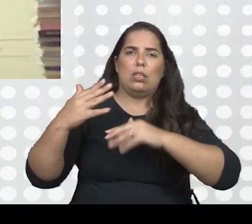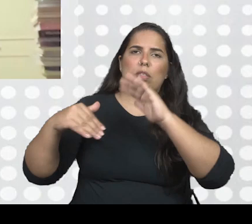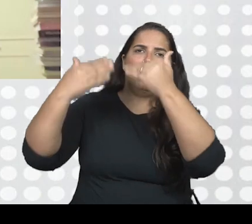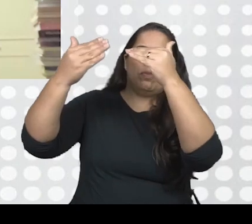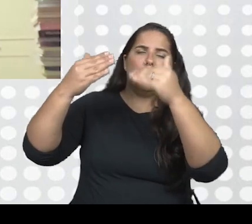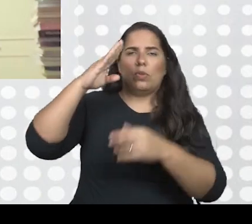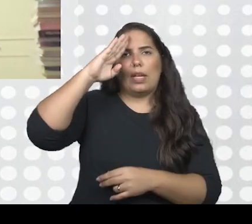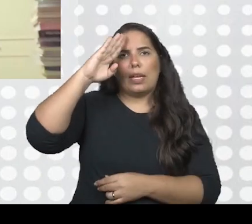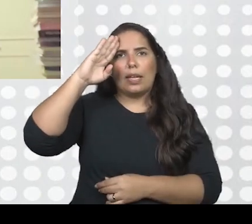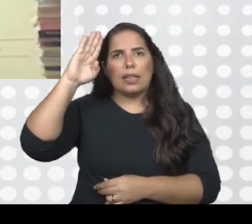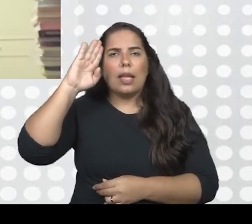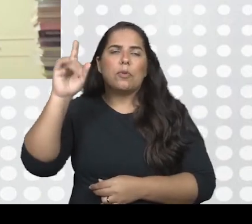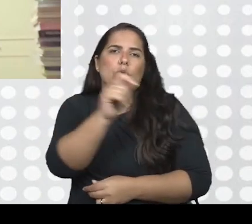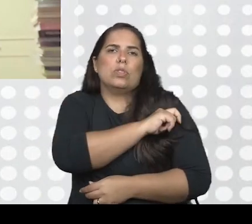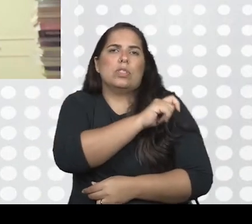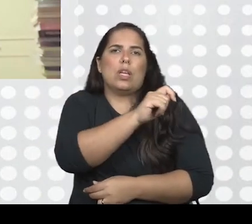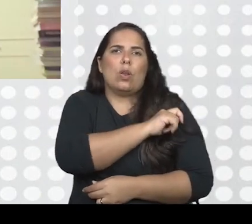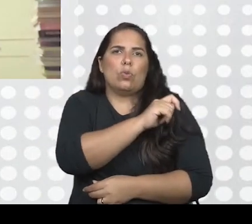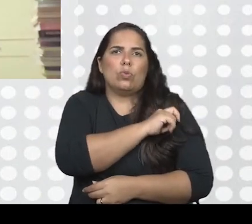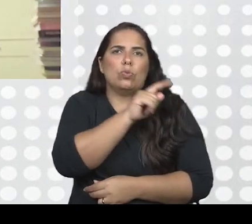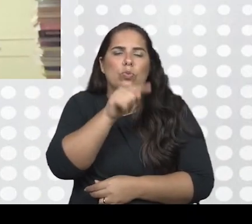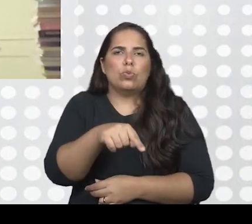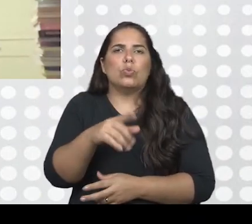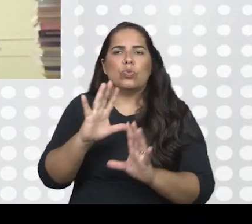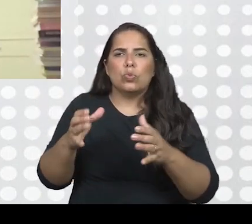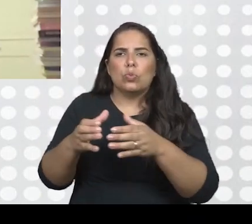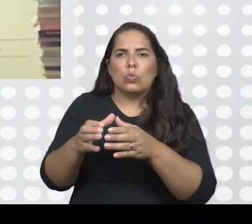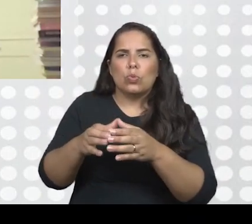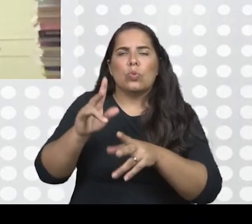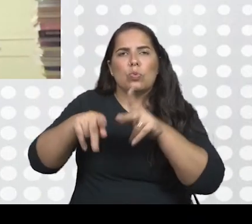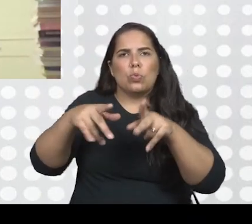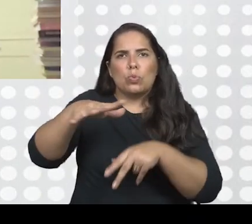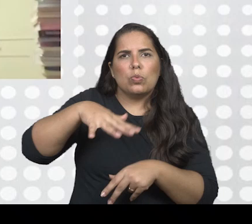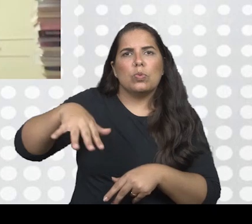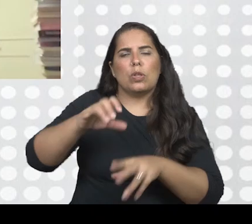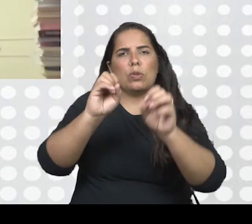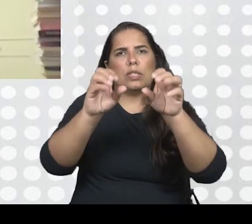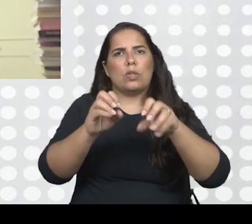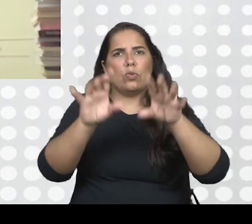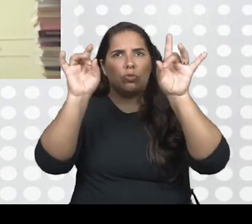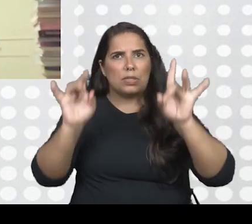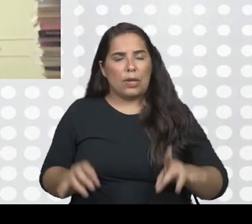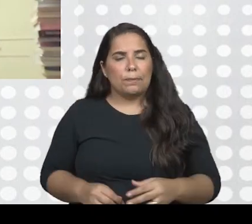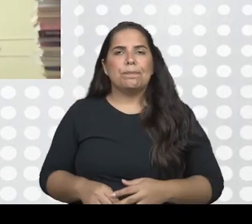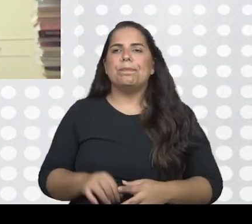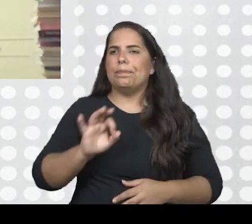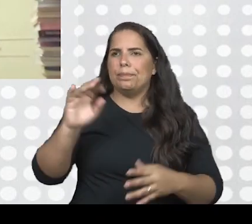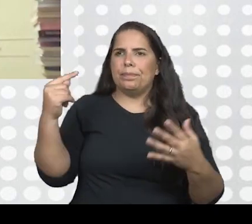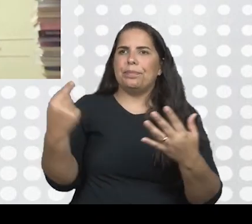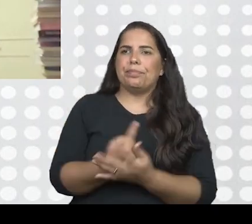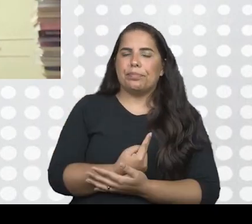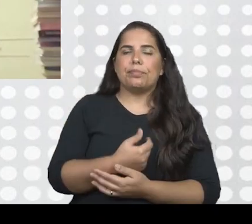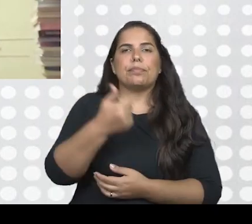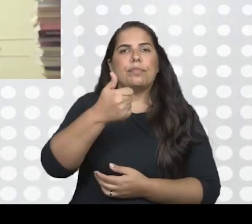desenvolvimento acadêmico dos estudantes considerados público da educação especial? Bem, excelente pergunta.